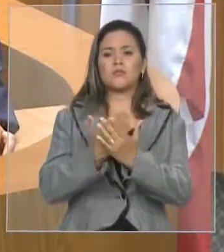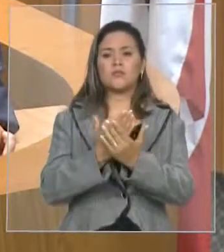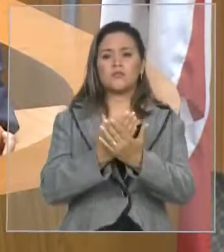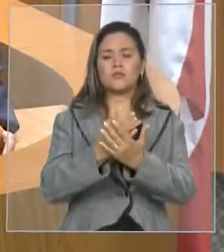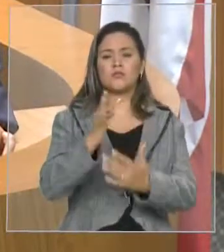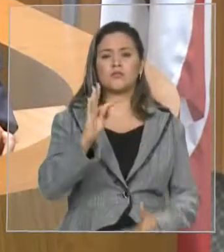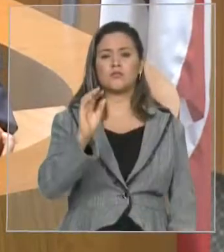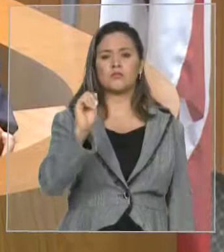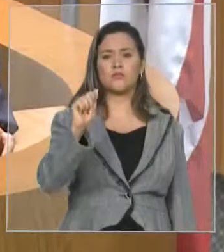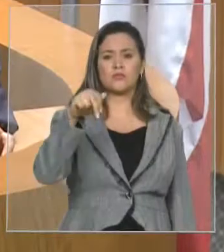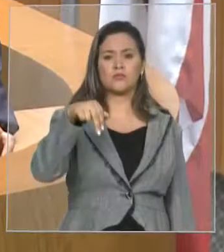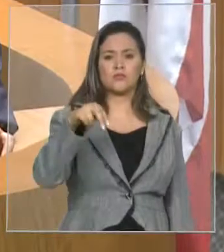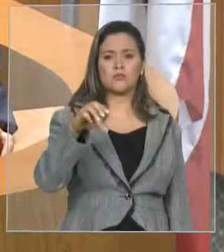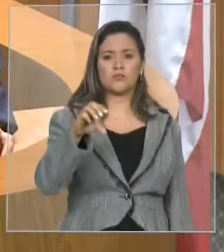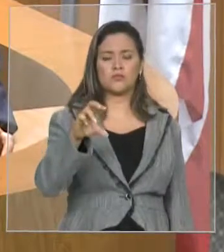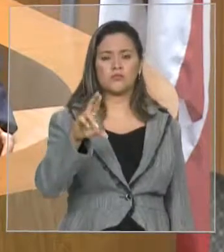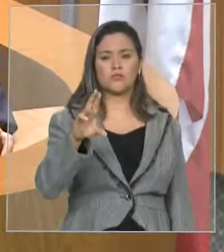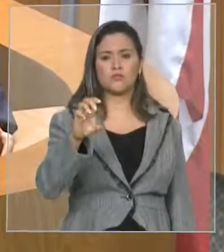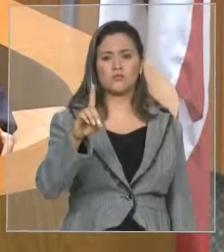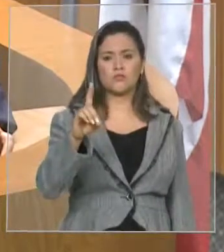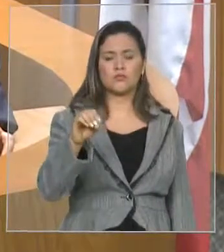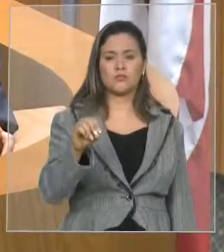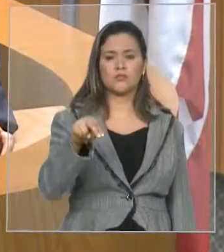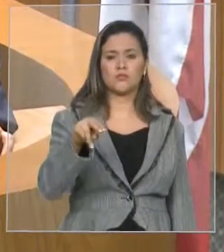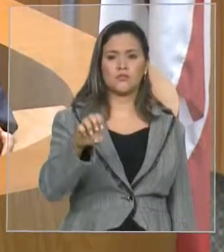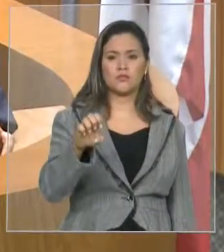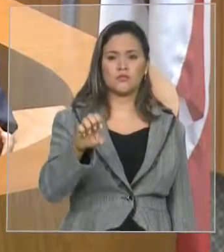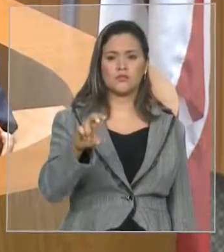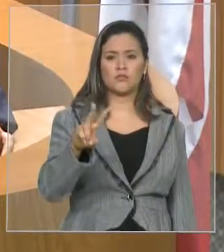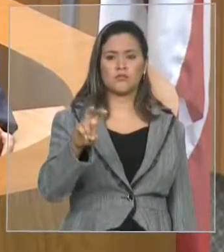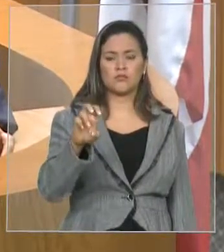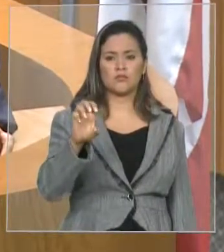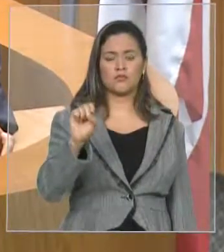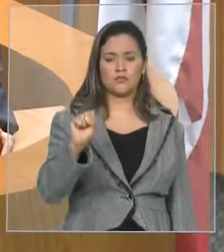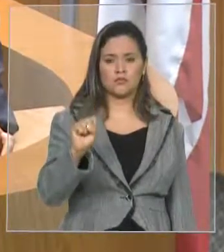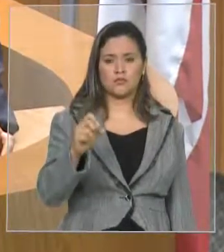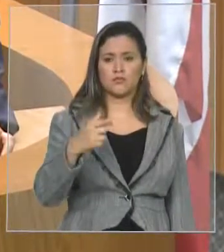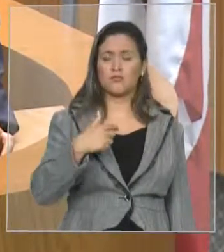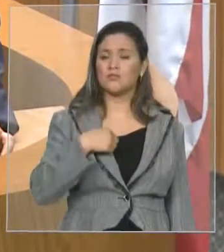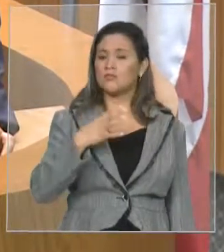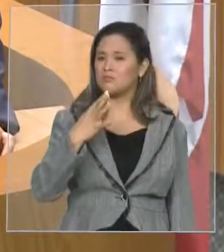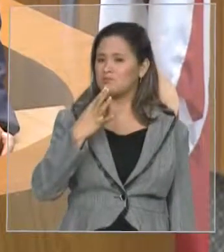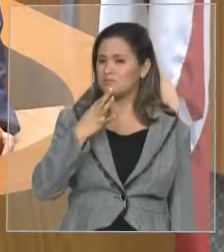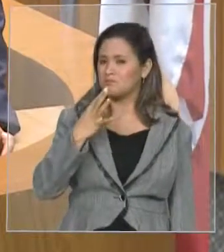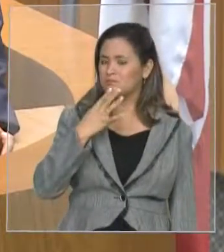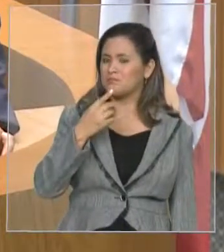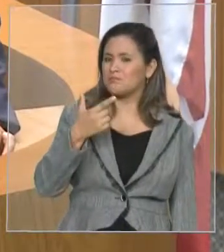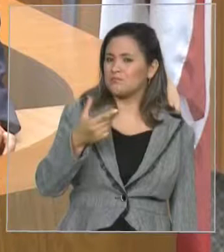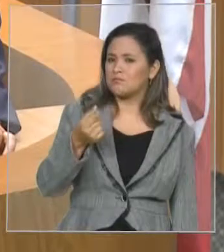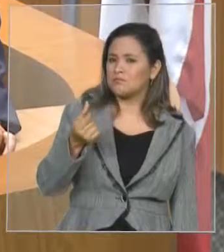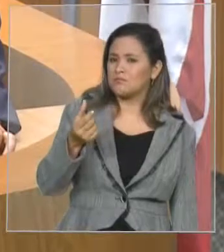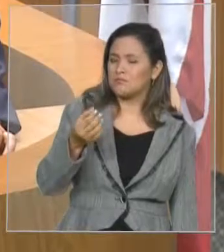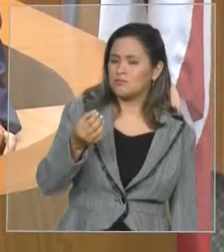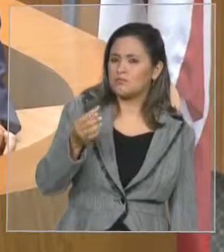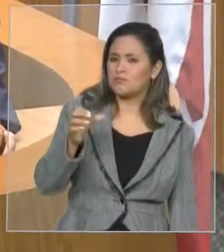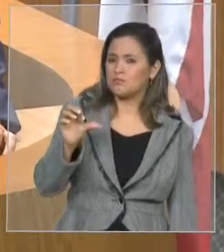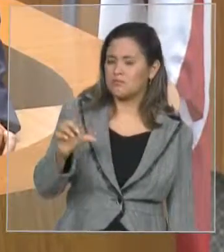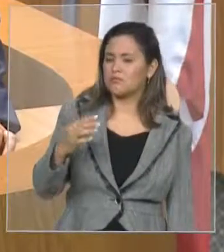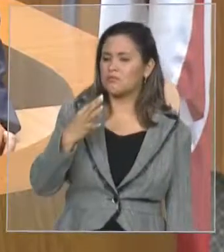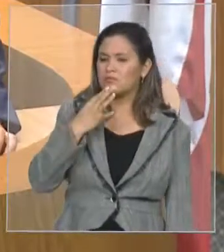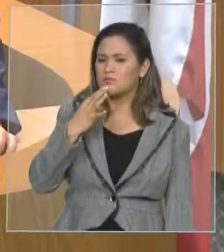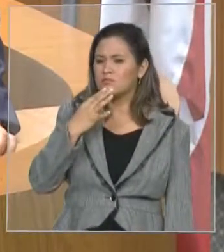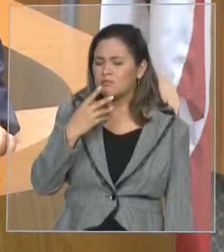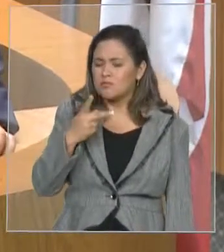ano de 99, que fui professor lá naquela escola e já percebi o amor que ela tem pela educação. E é mais do que justo